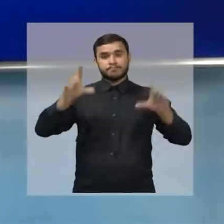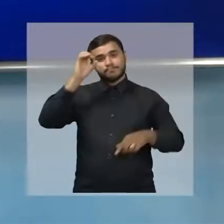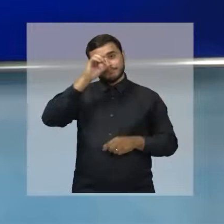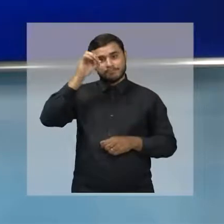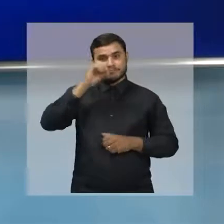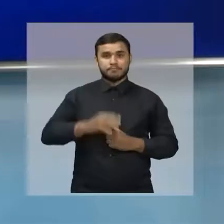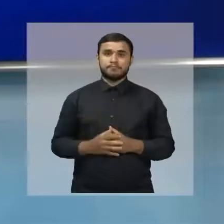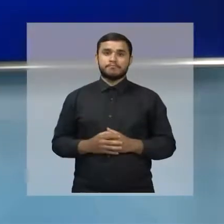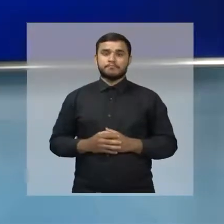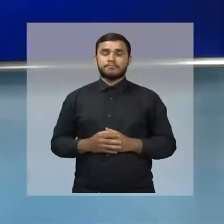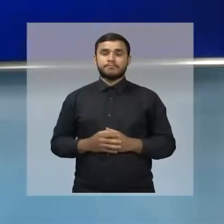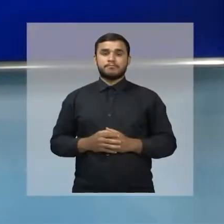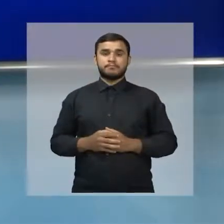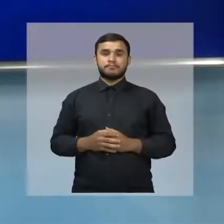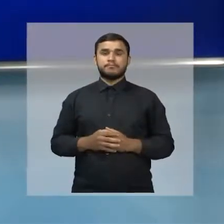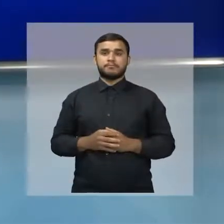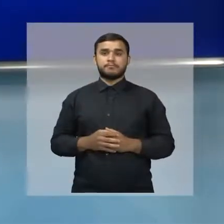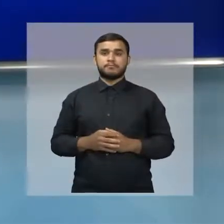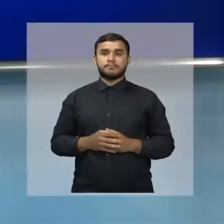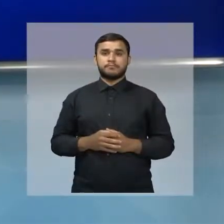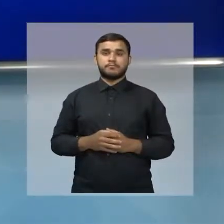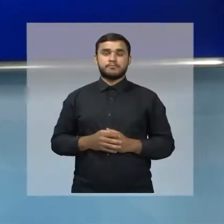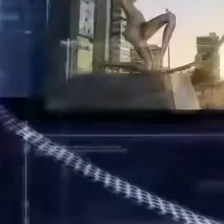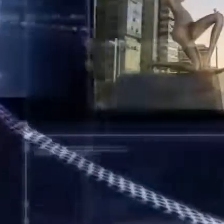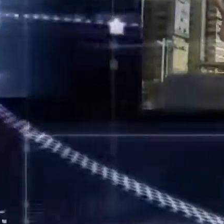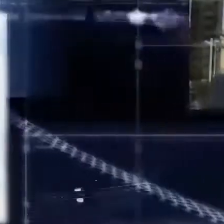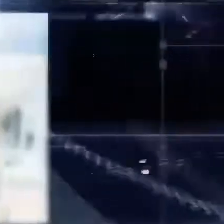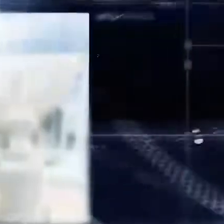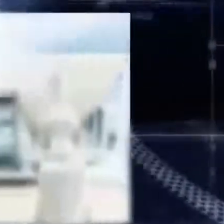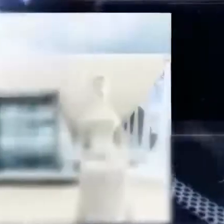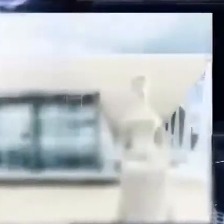mais uma edição do programa Observatório.